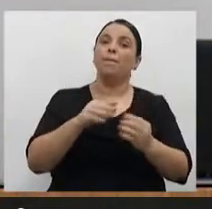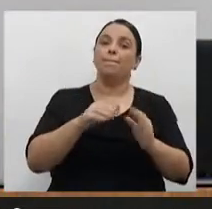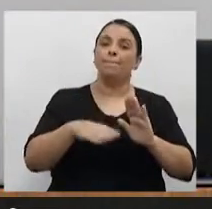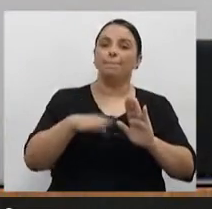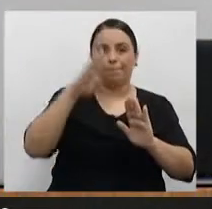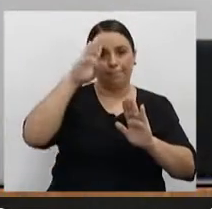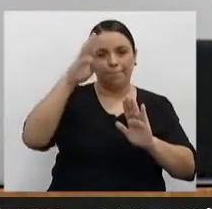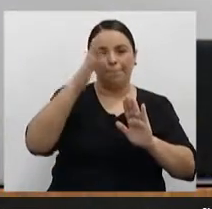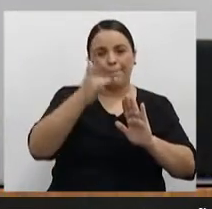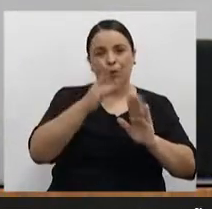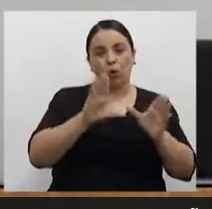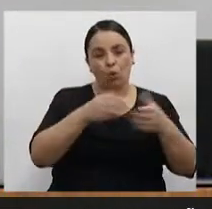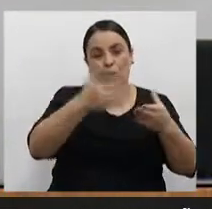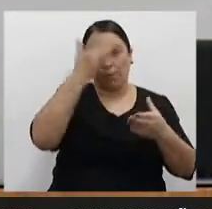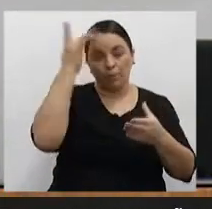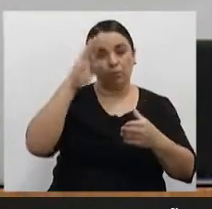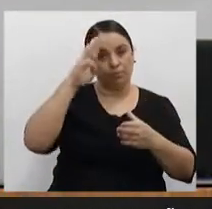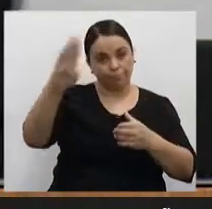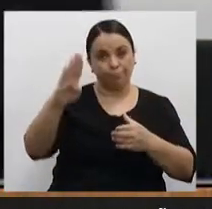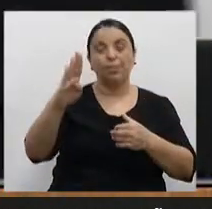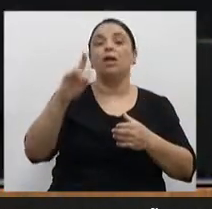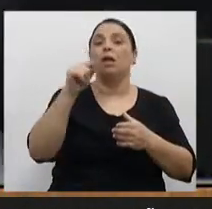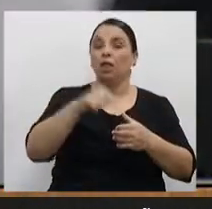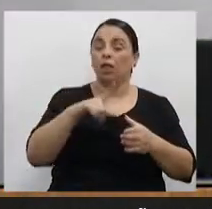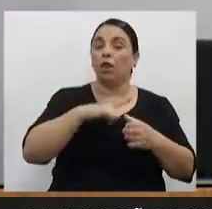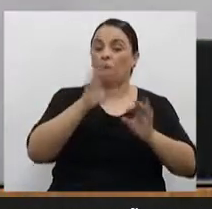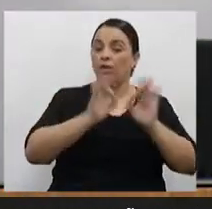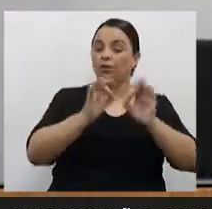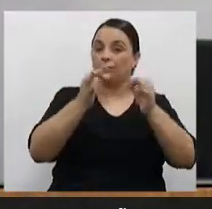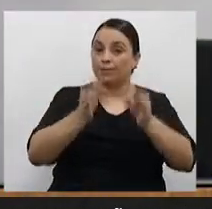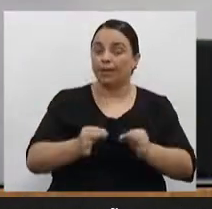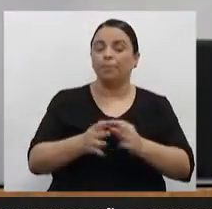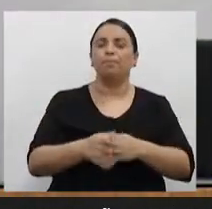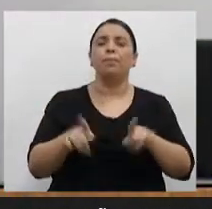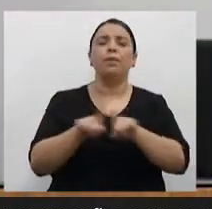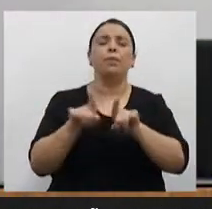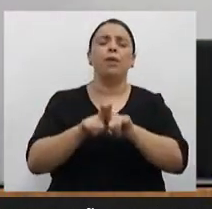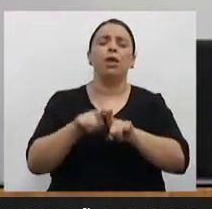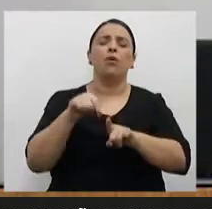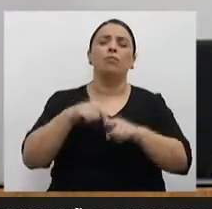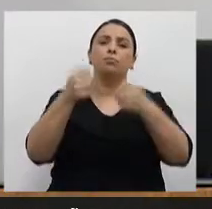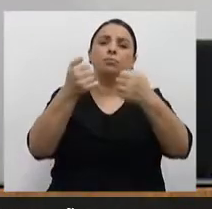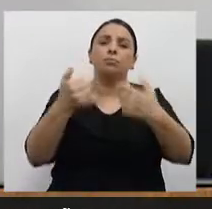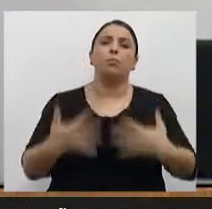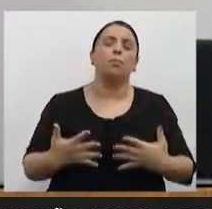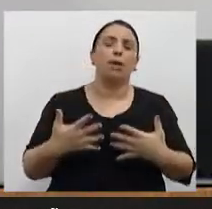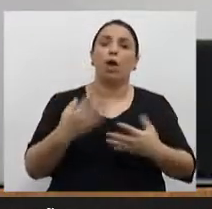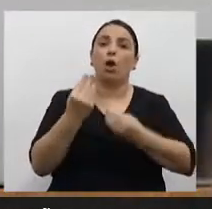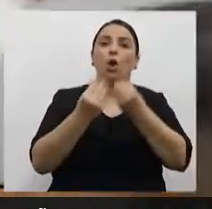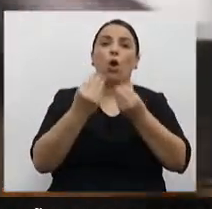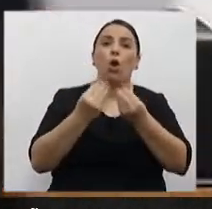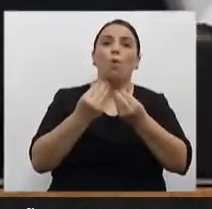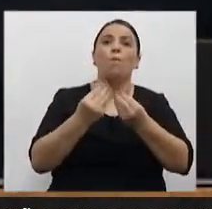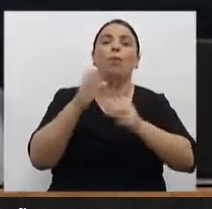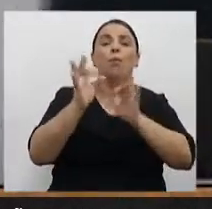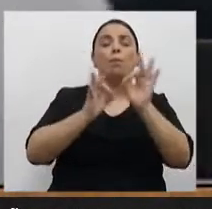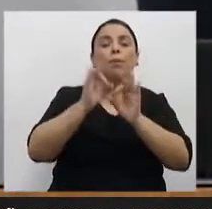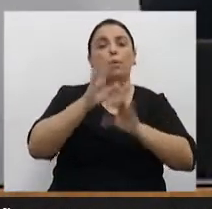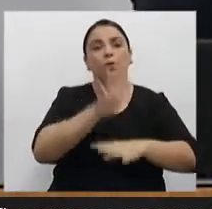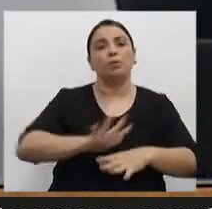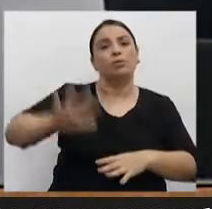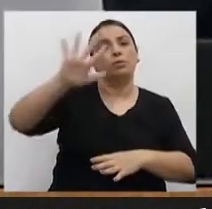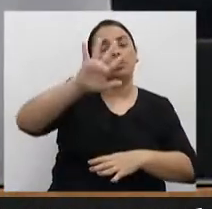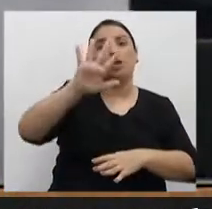eu vou falar também sobre o plano nacional, o que que traz aí o plano nacional, quais doenças raras estão